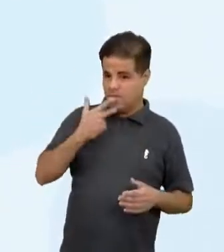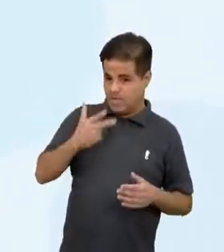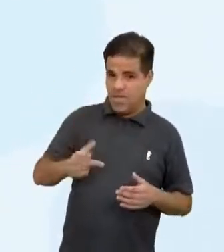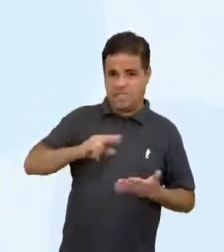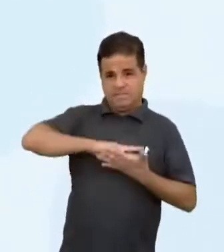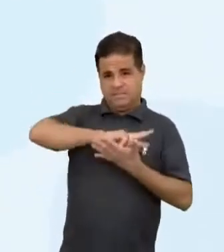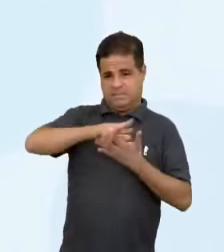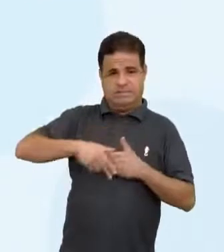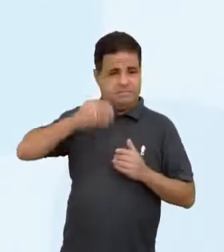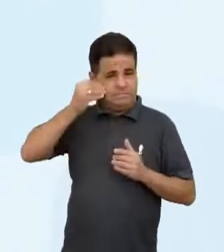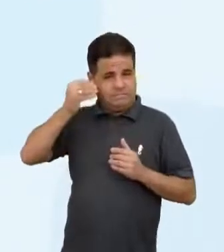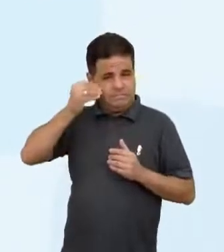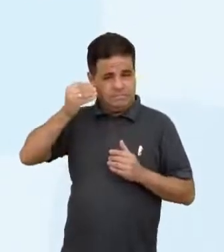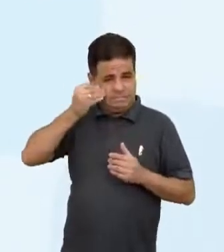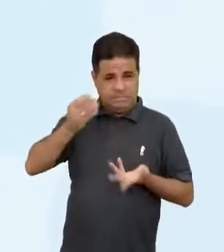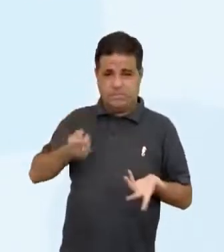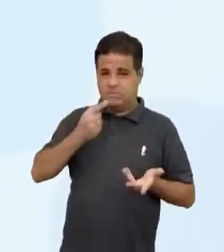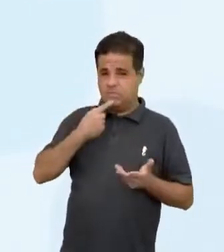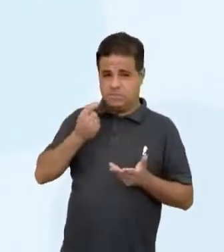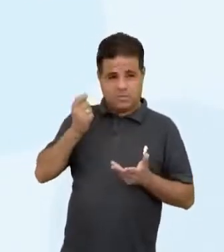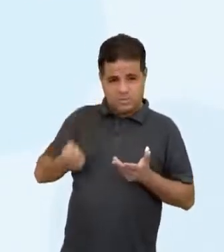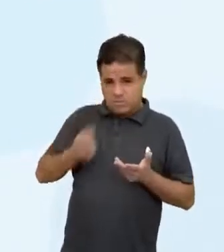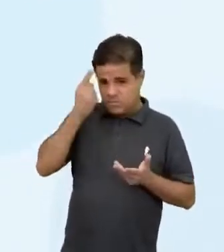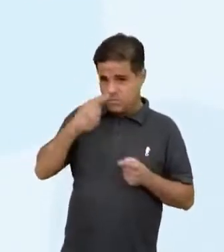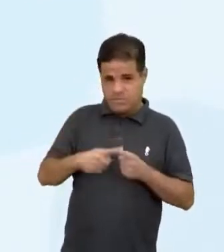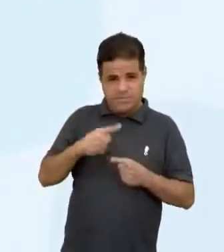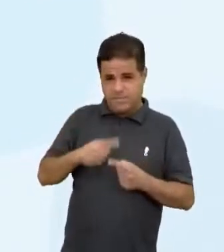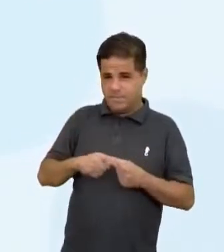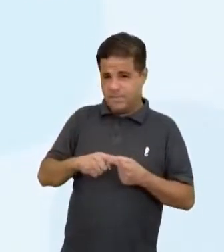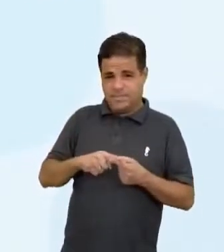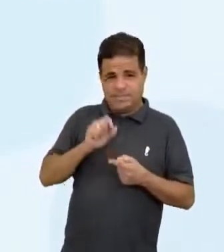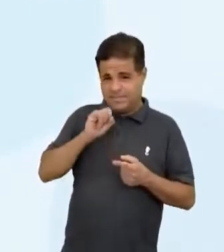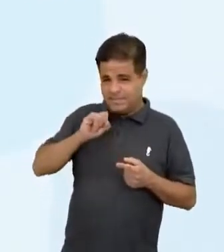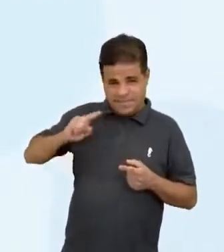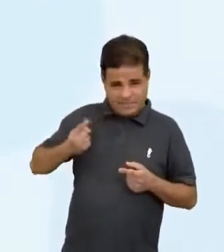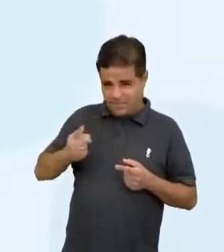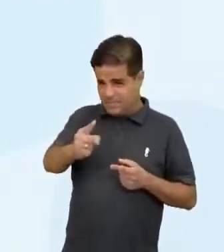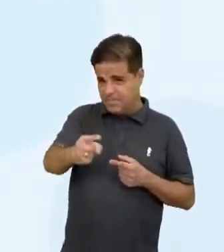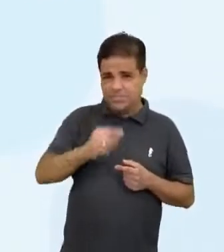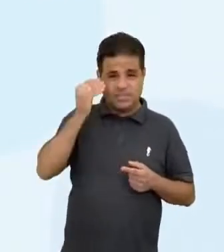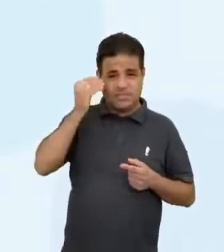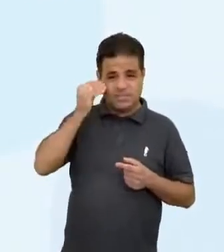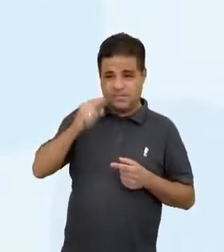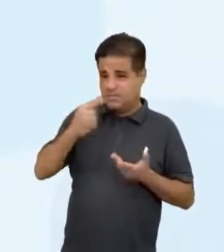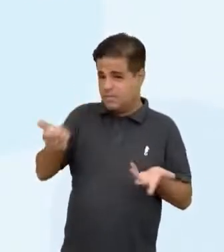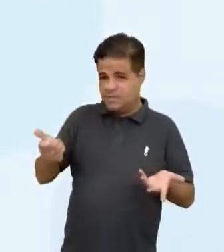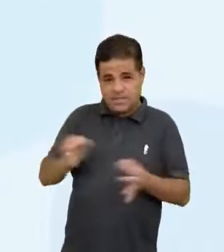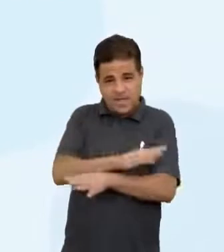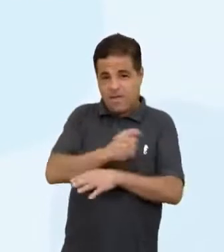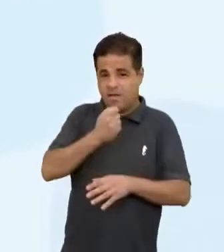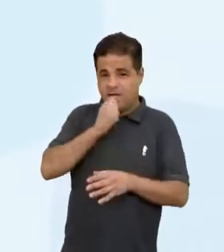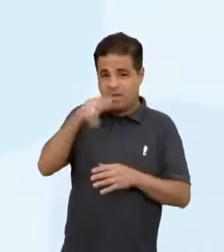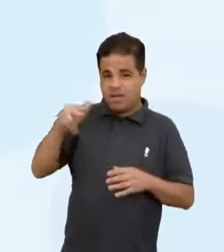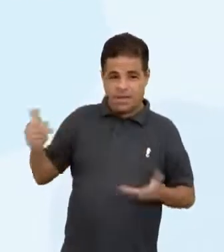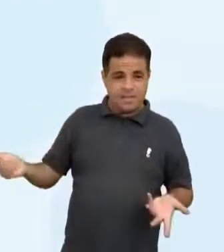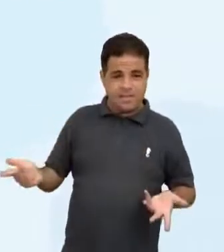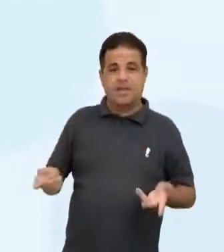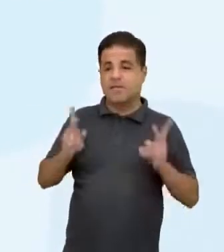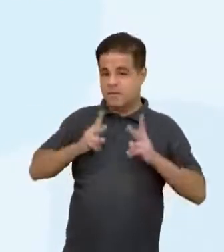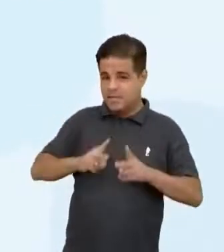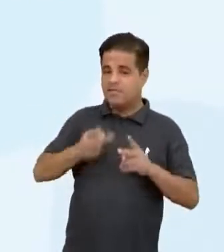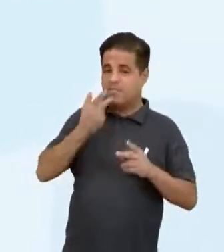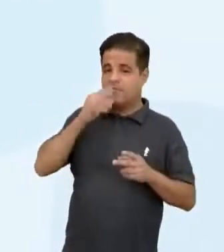dizer infinitas tentativas, o que por si só já é ridículo, visto que se infinitas, as tentativas não deveriam ter sido encerradas.